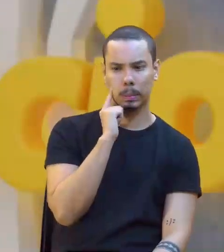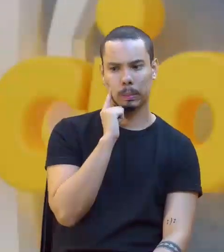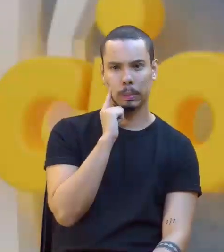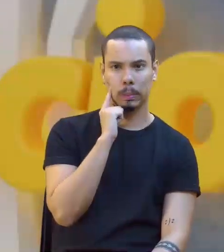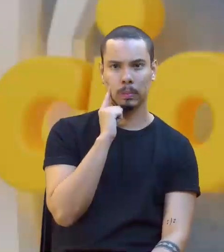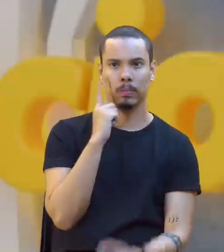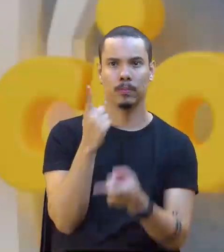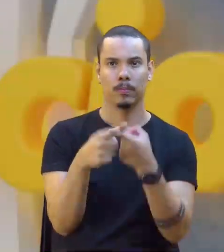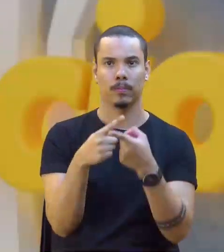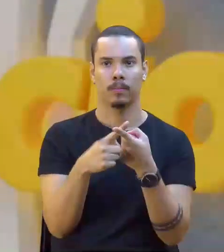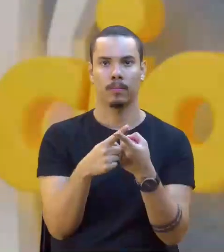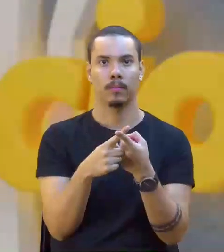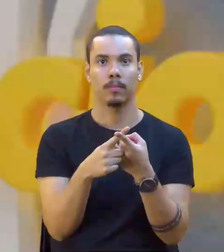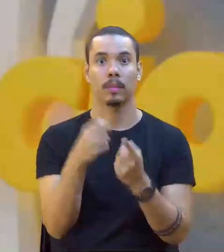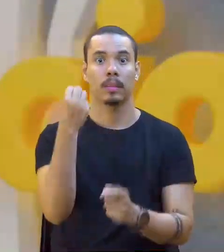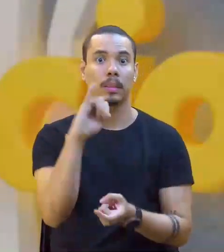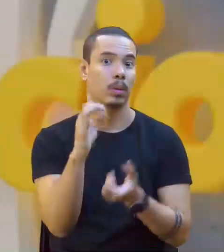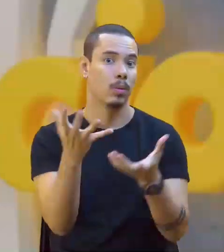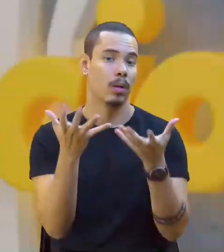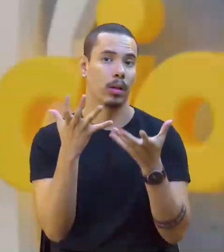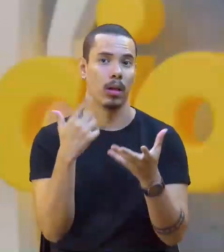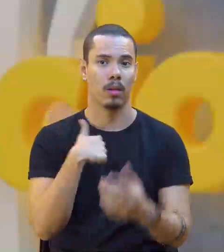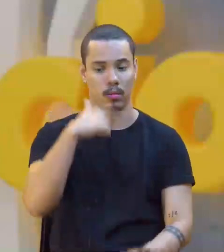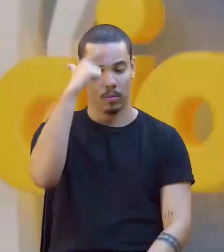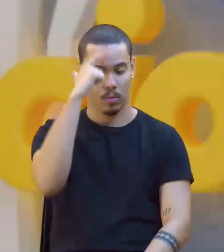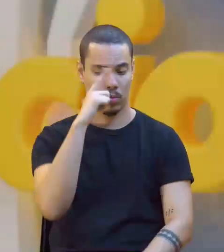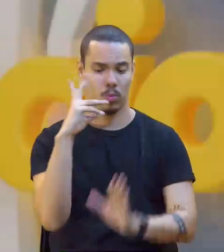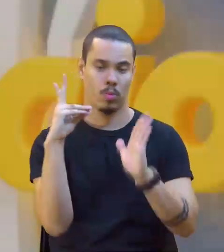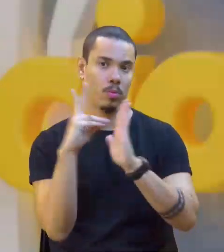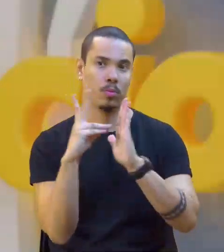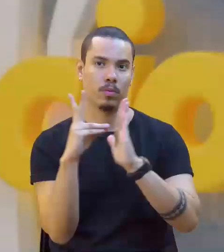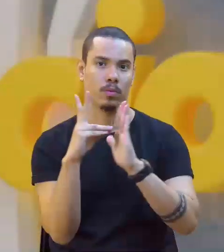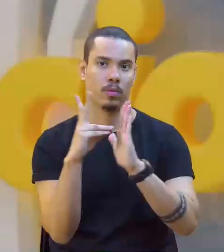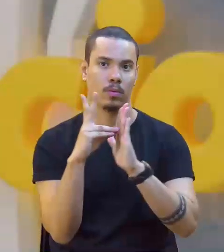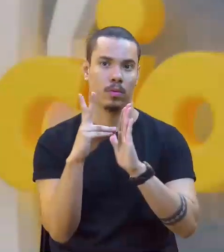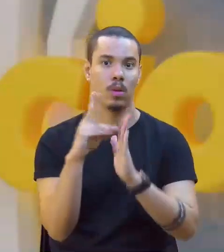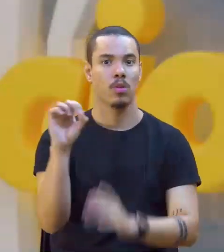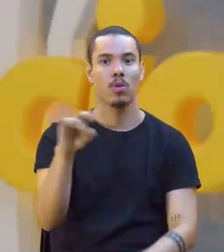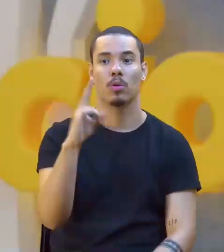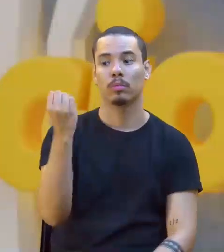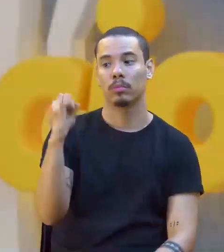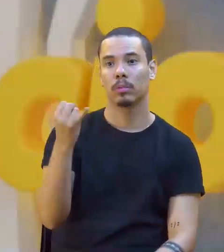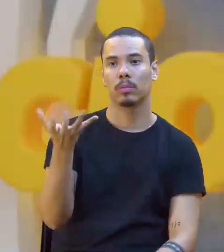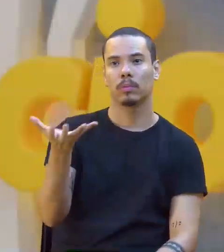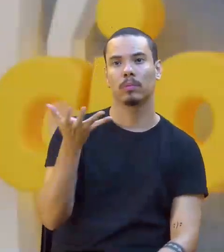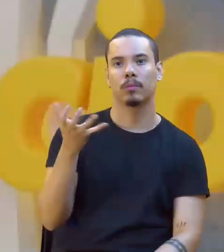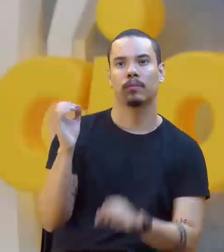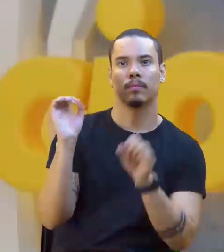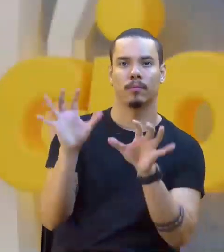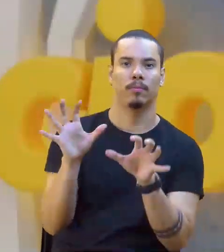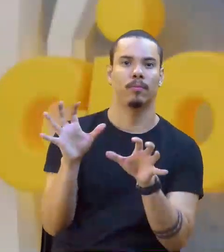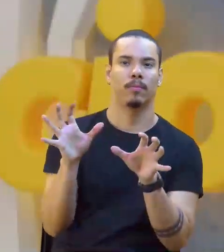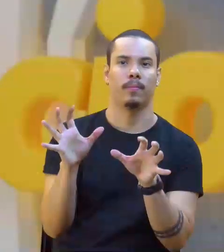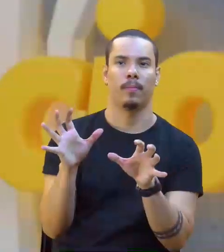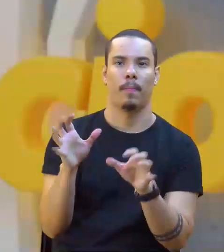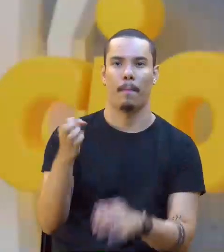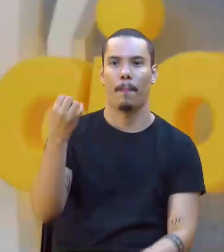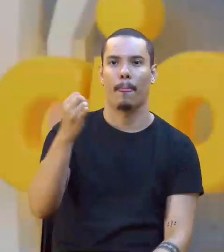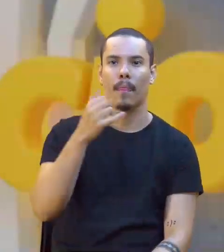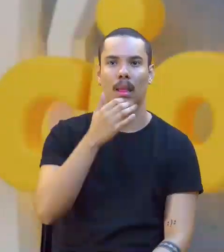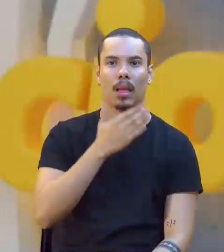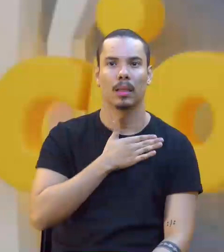porque se eu quisesse dizer que eu era indígena, e se eu quiser dizer, e se os meus